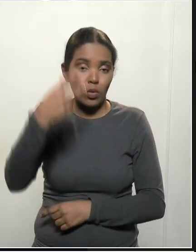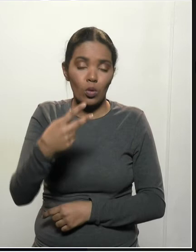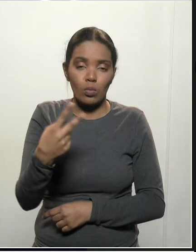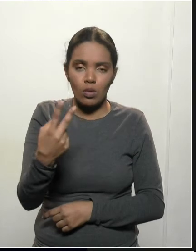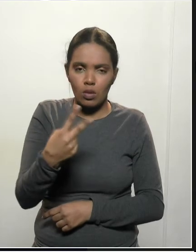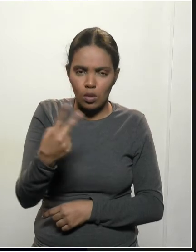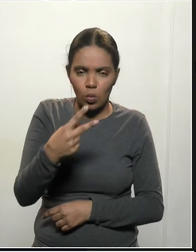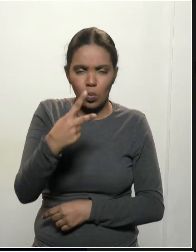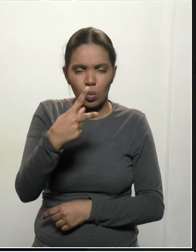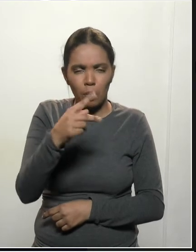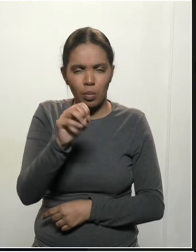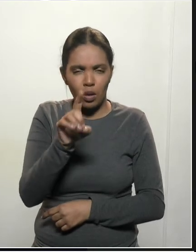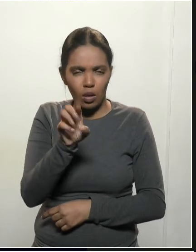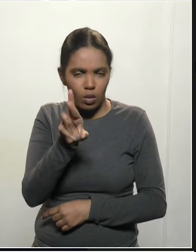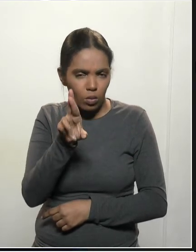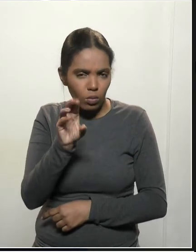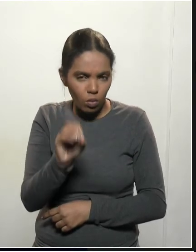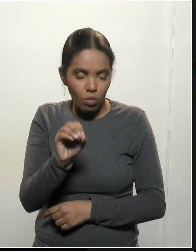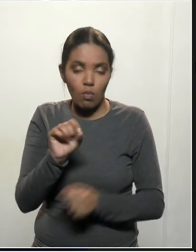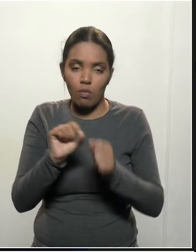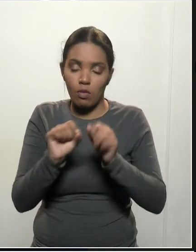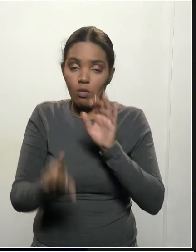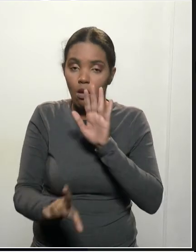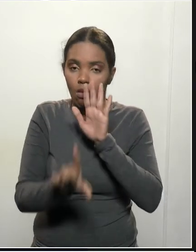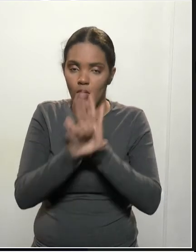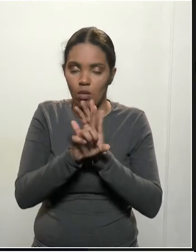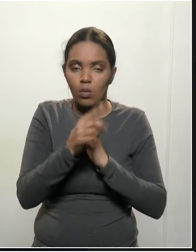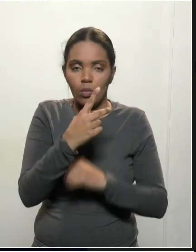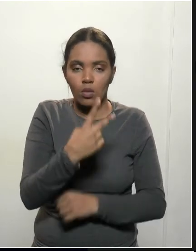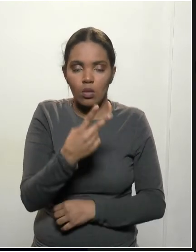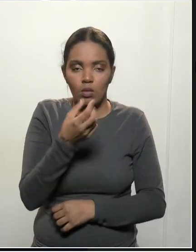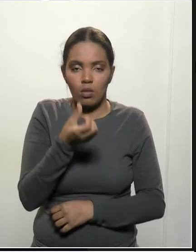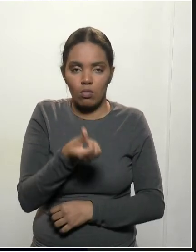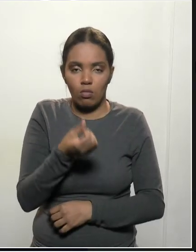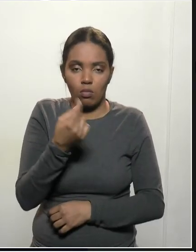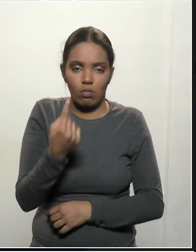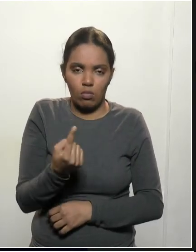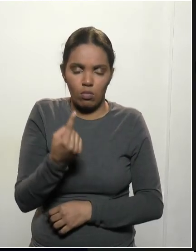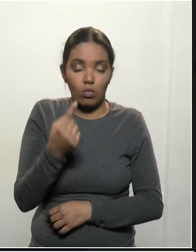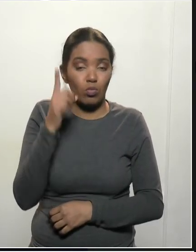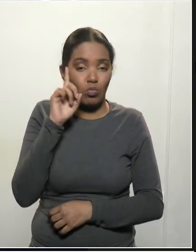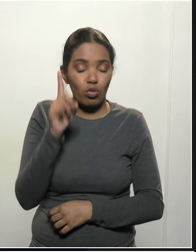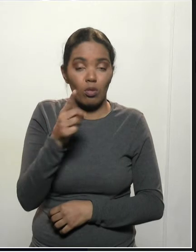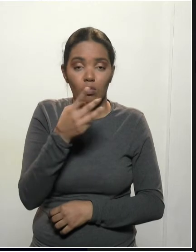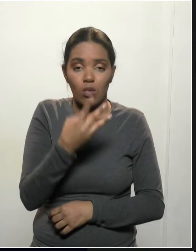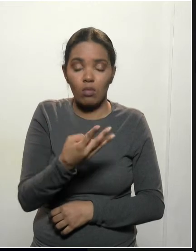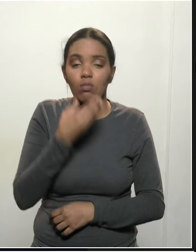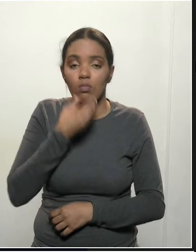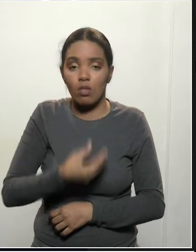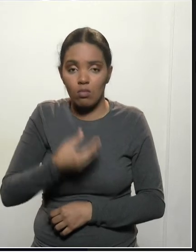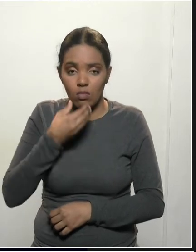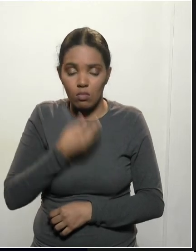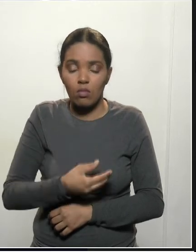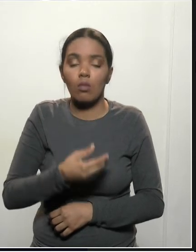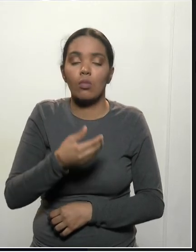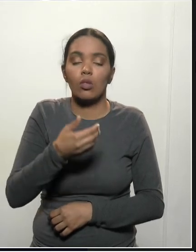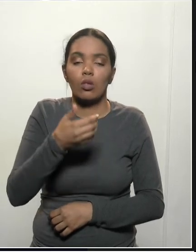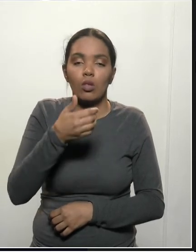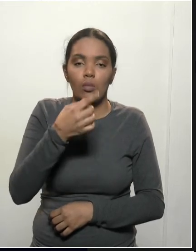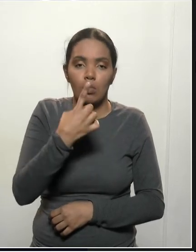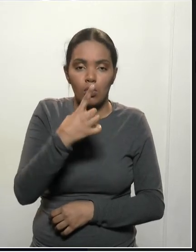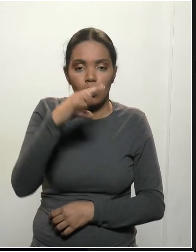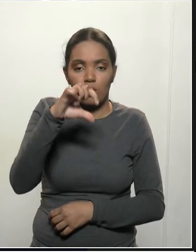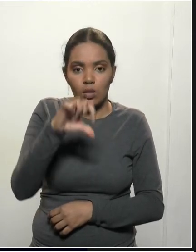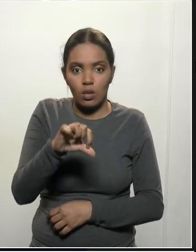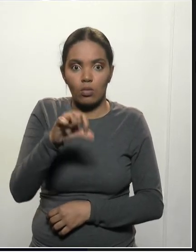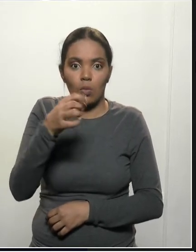da lei 261, de 3 de dezembro de 1841, instituiu a figura do chefe de